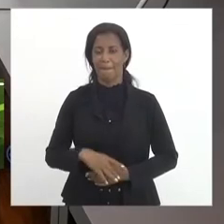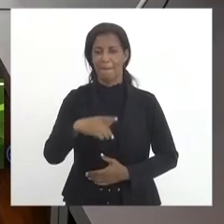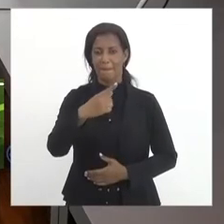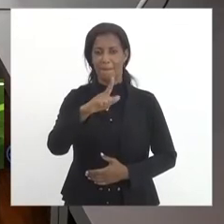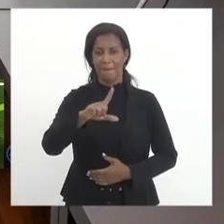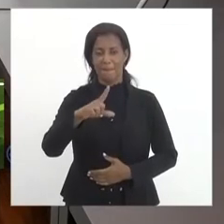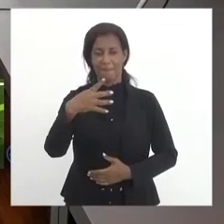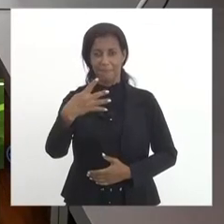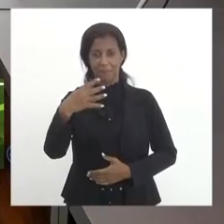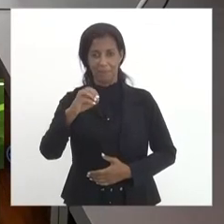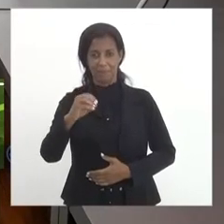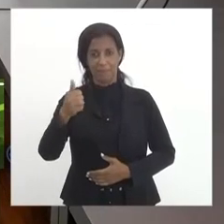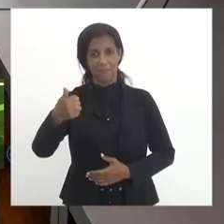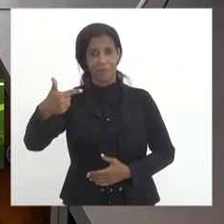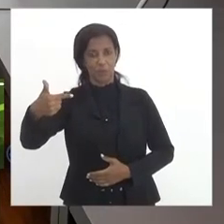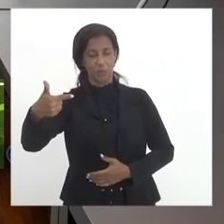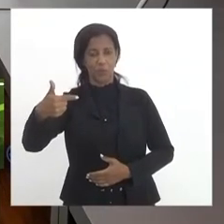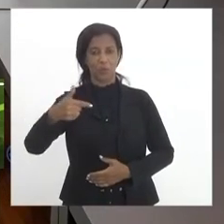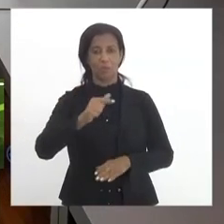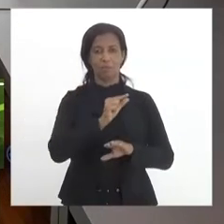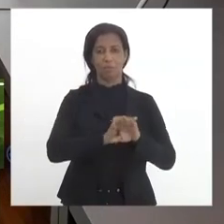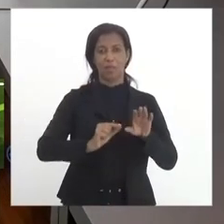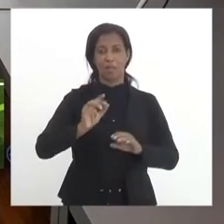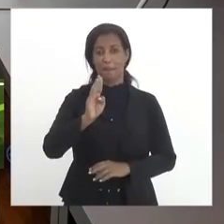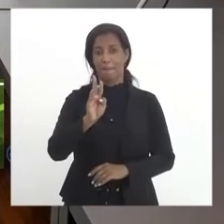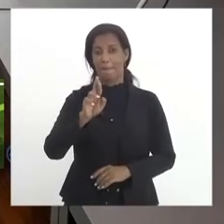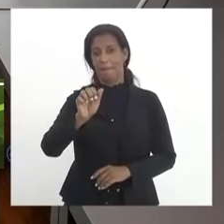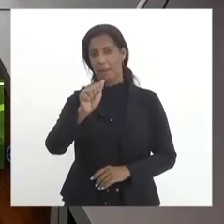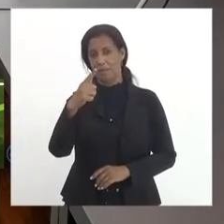lei 4012/2021, autoria do deputado Brazão.